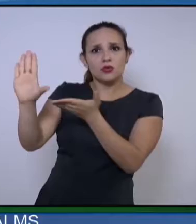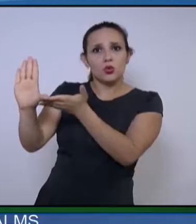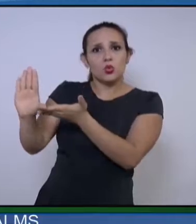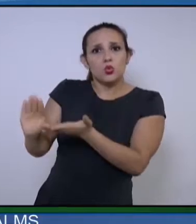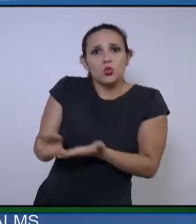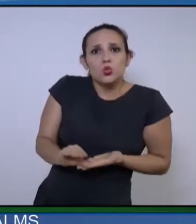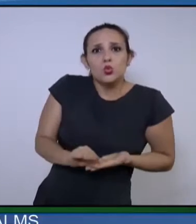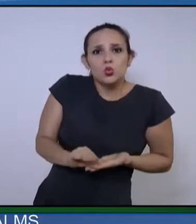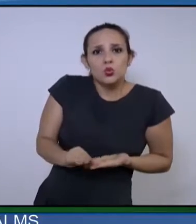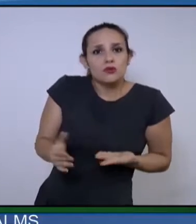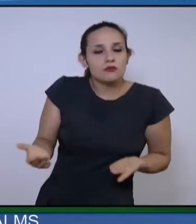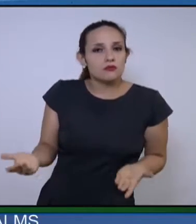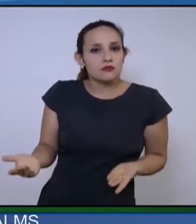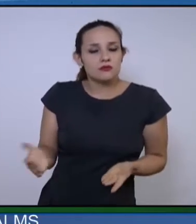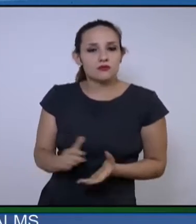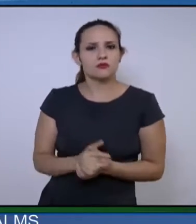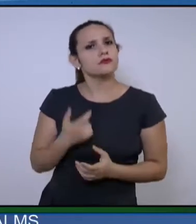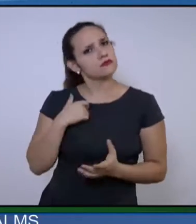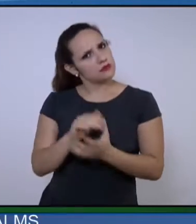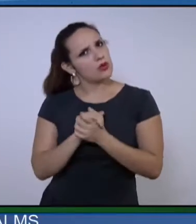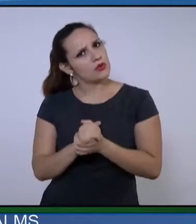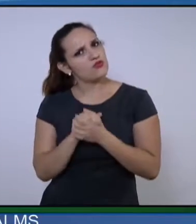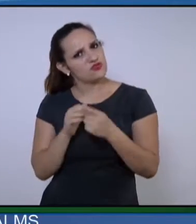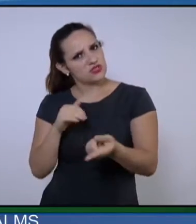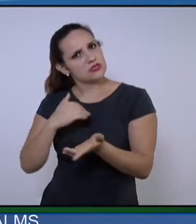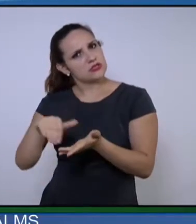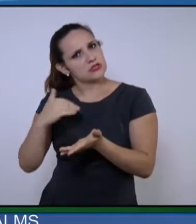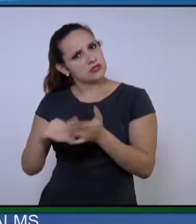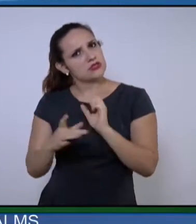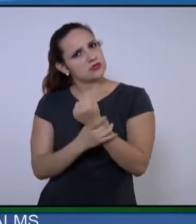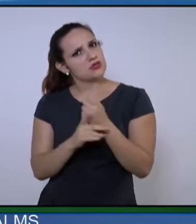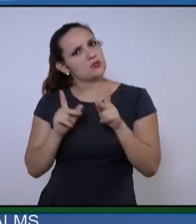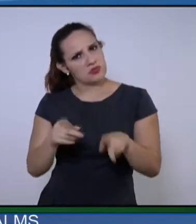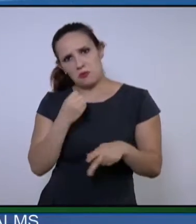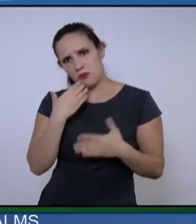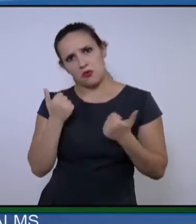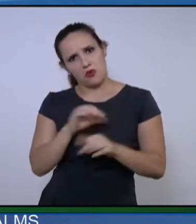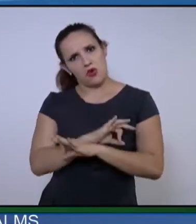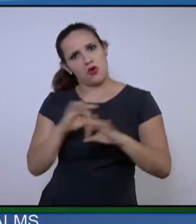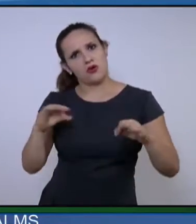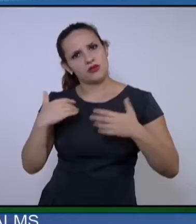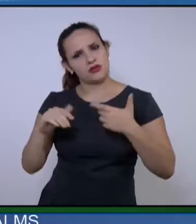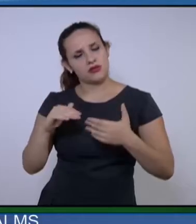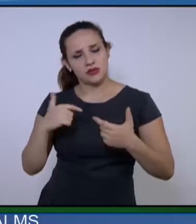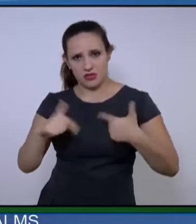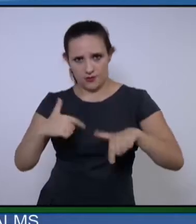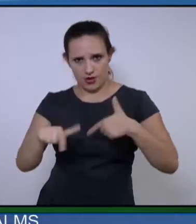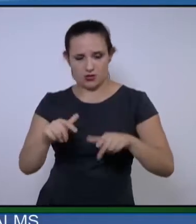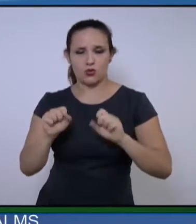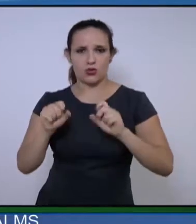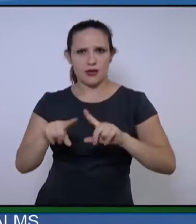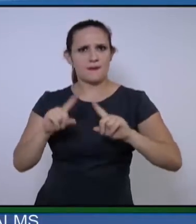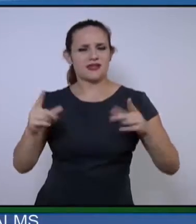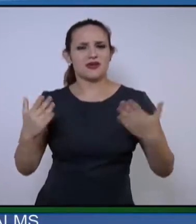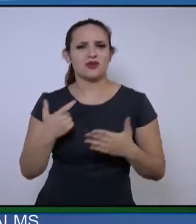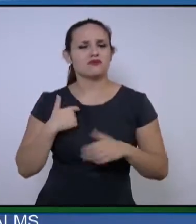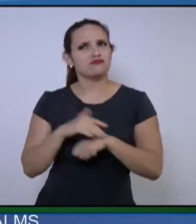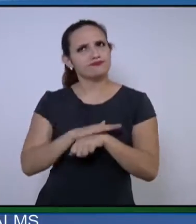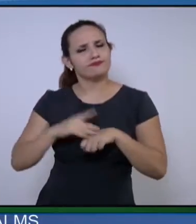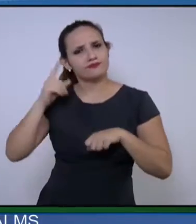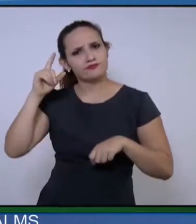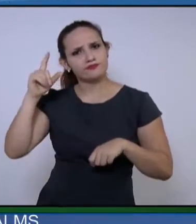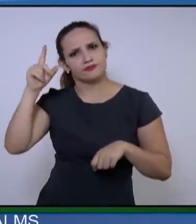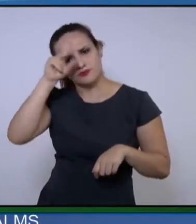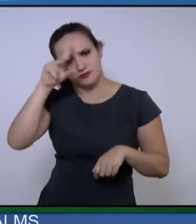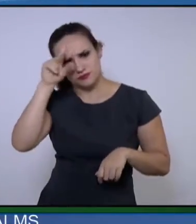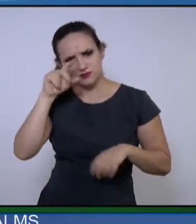Segurança Pública. E, aliás, te parabenizo pelo trabalho que fez. Aí nós discutimos esse tema, falando da questão de